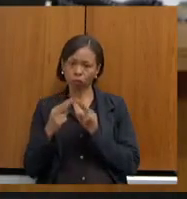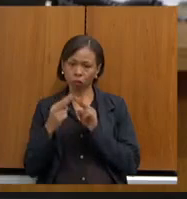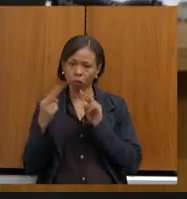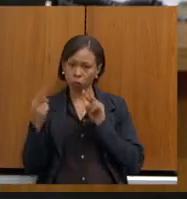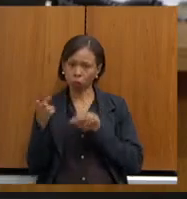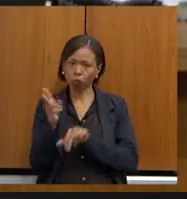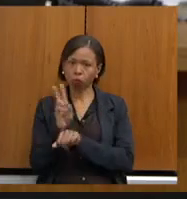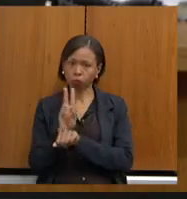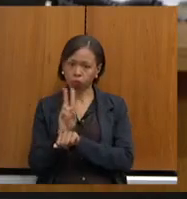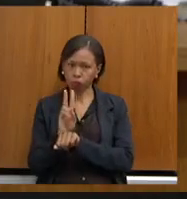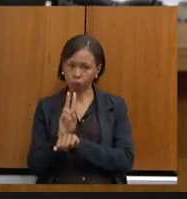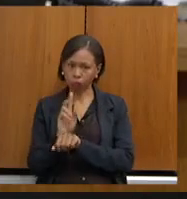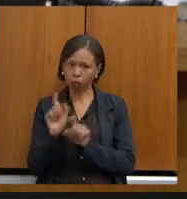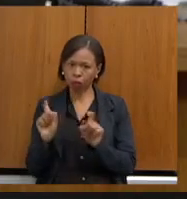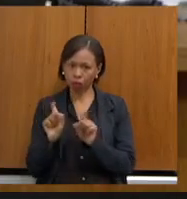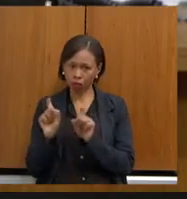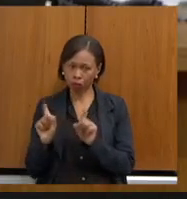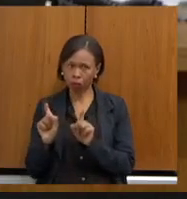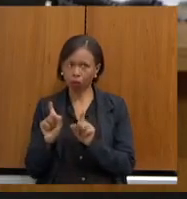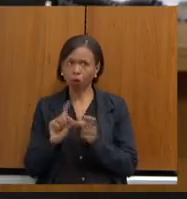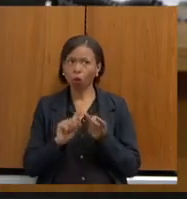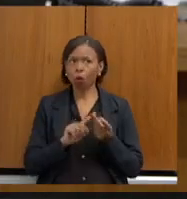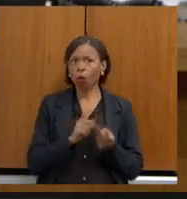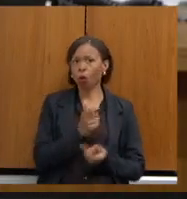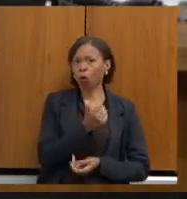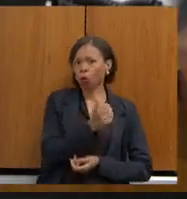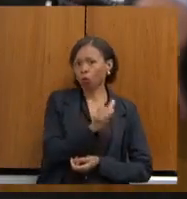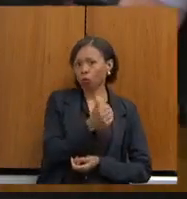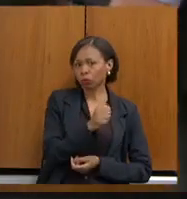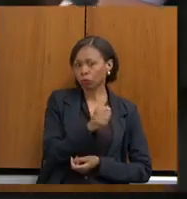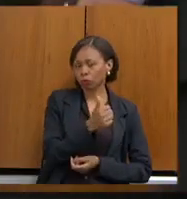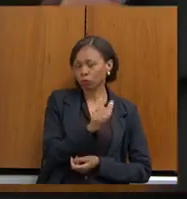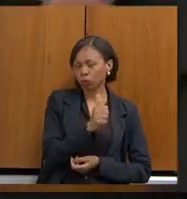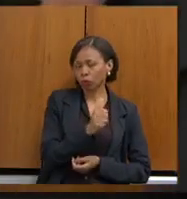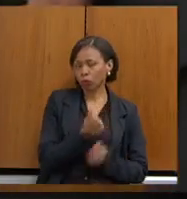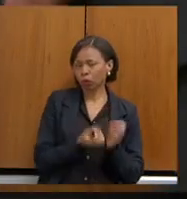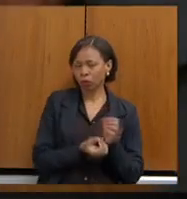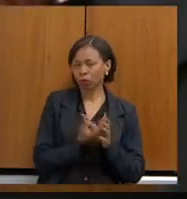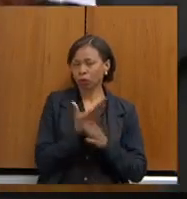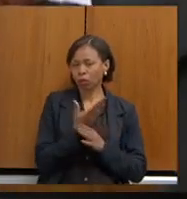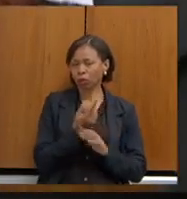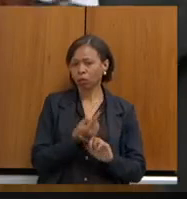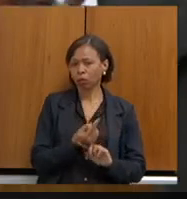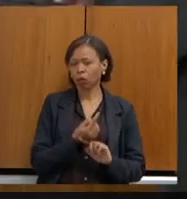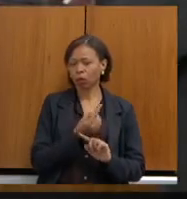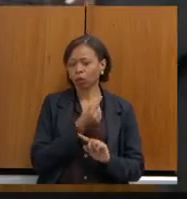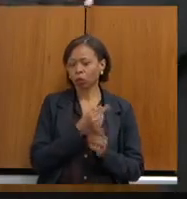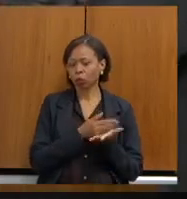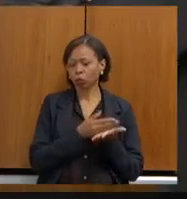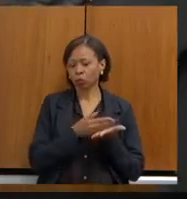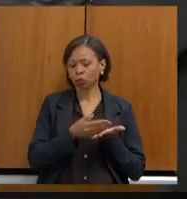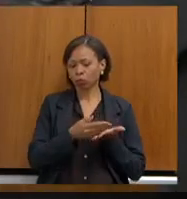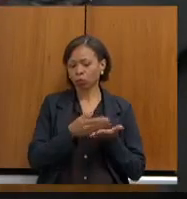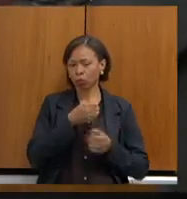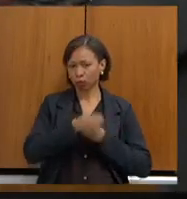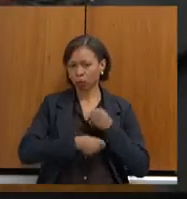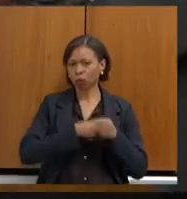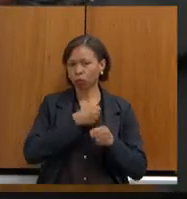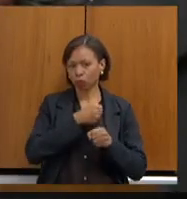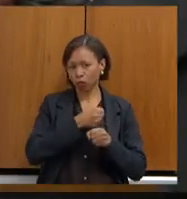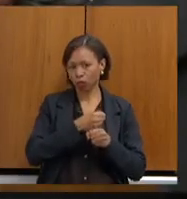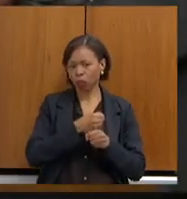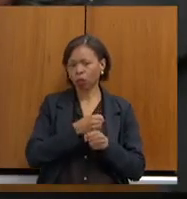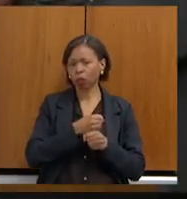11 unidades foram implantadas do princípio do ano até agora podemos citar